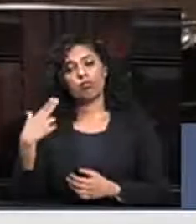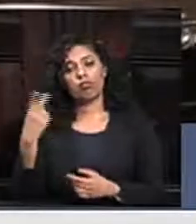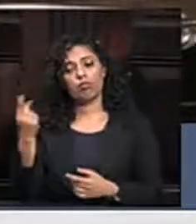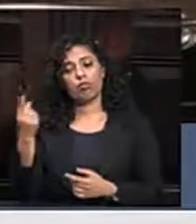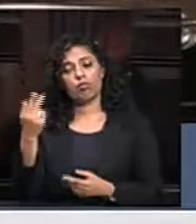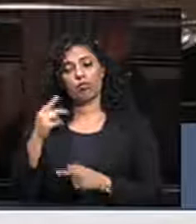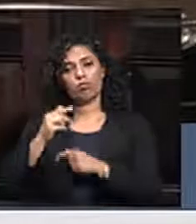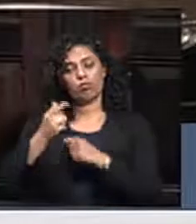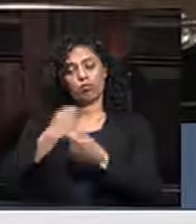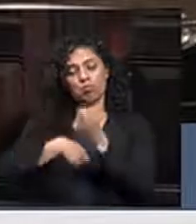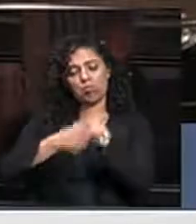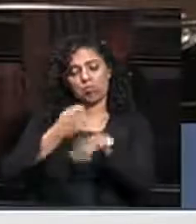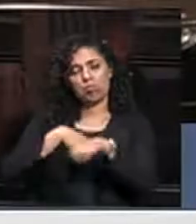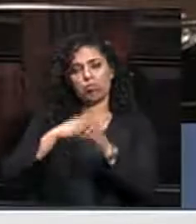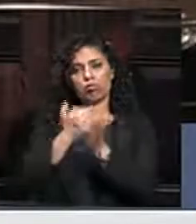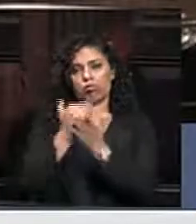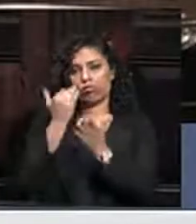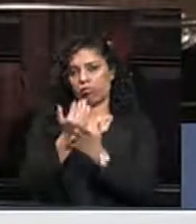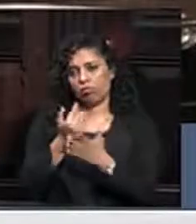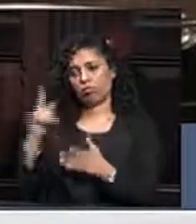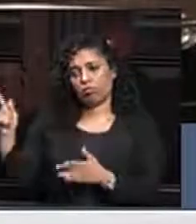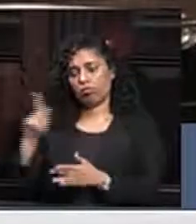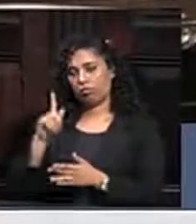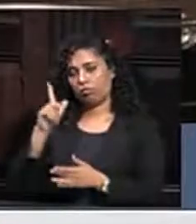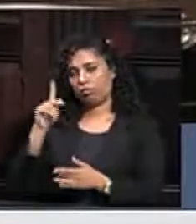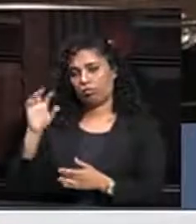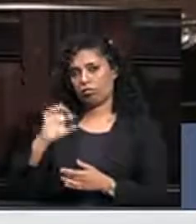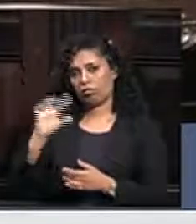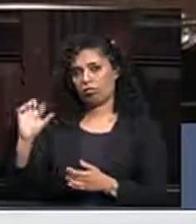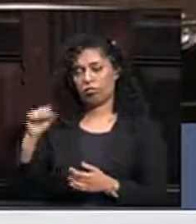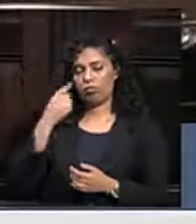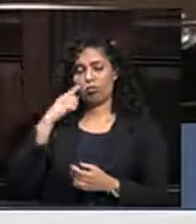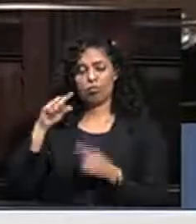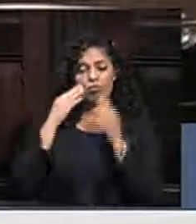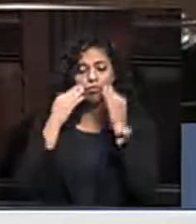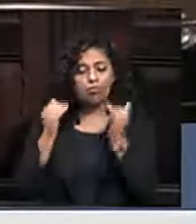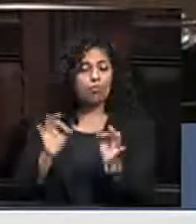renda. E para terminar, além desses